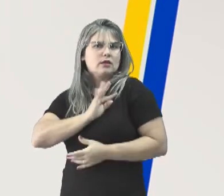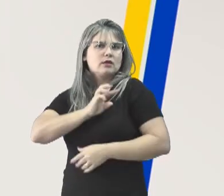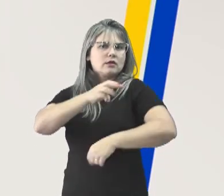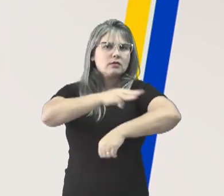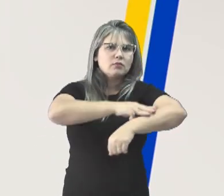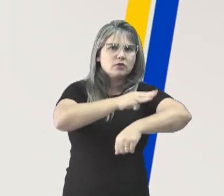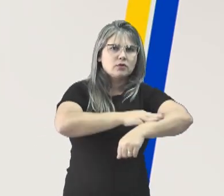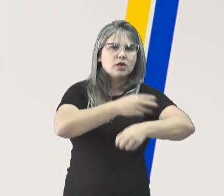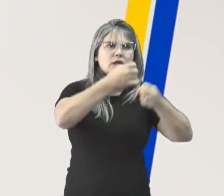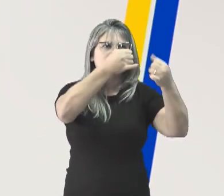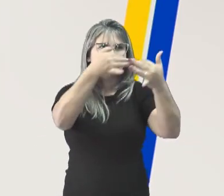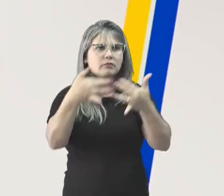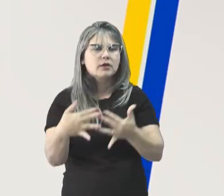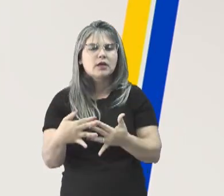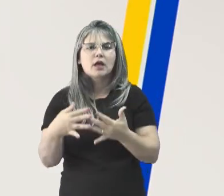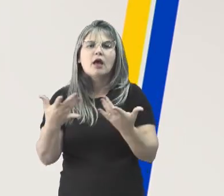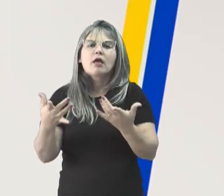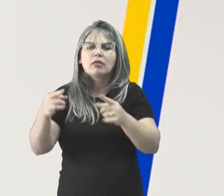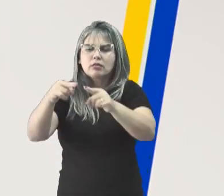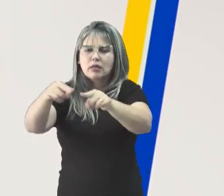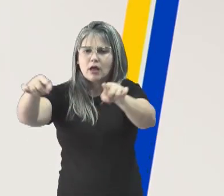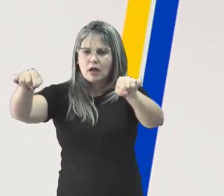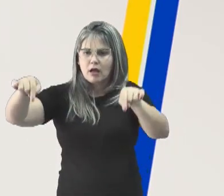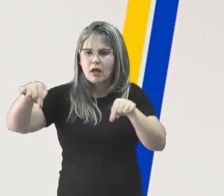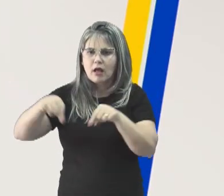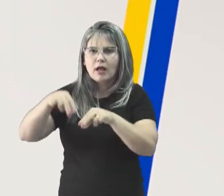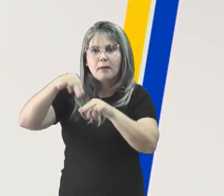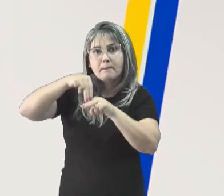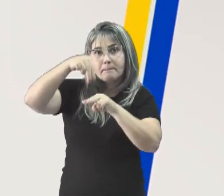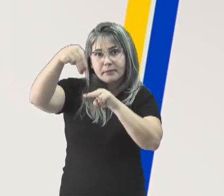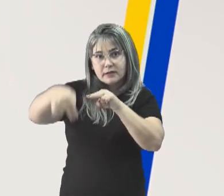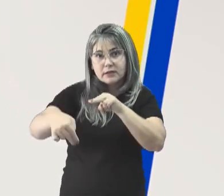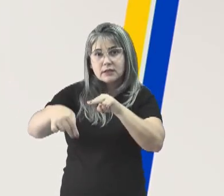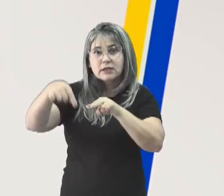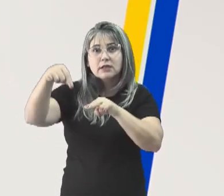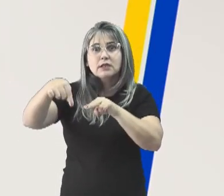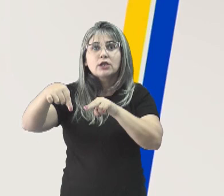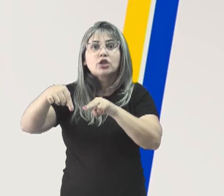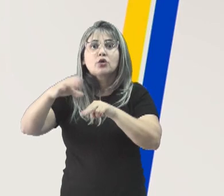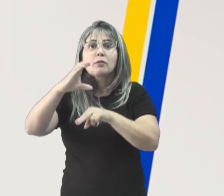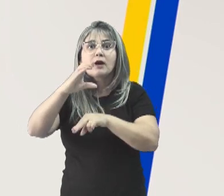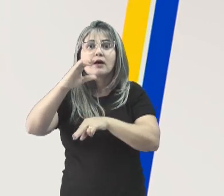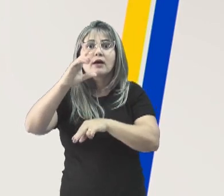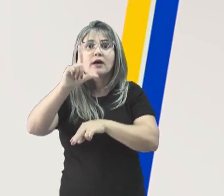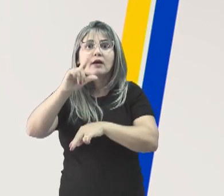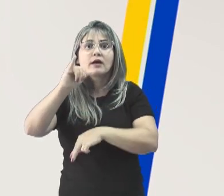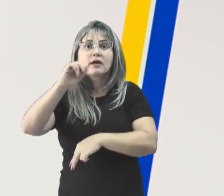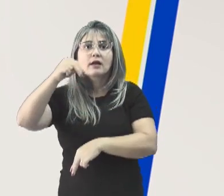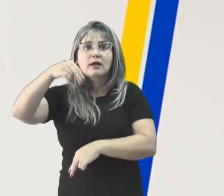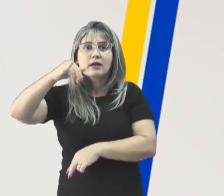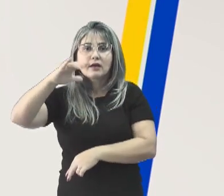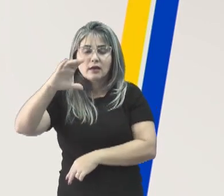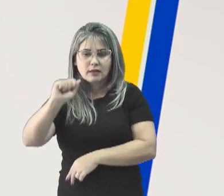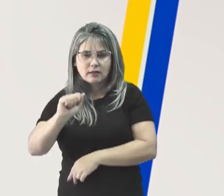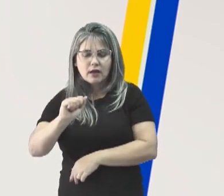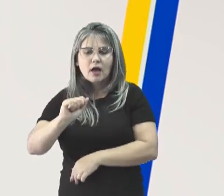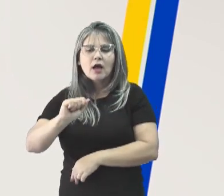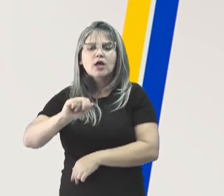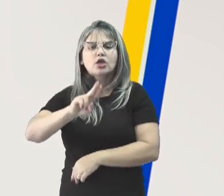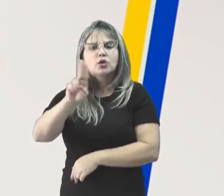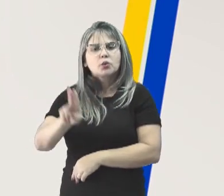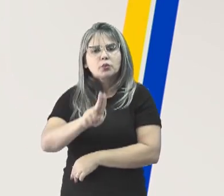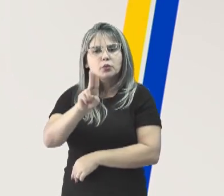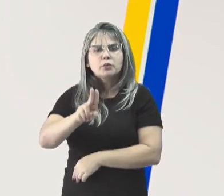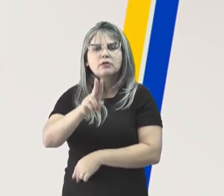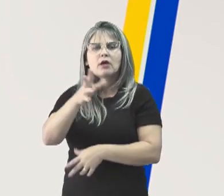piscina de uma clínica especializada no tratamento de pessoas com depressão tem formato de